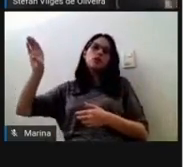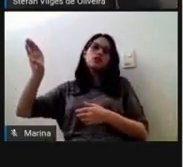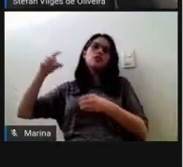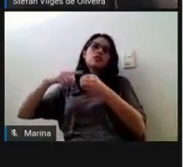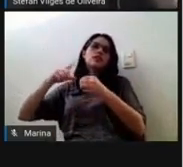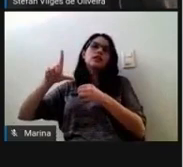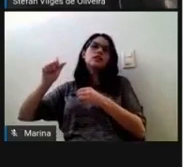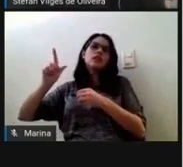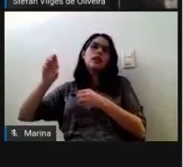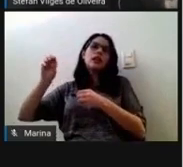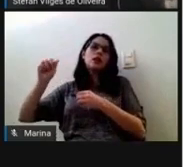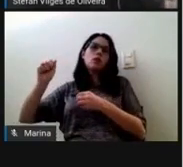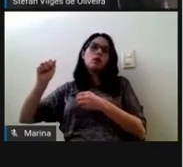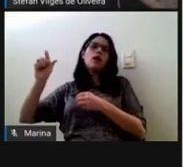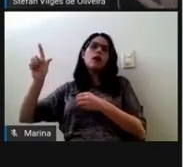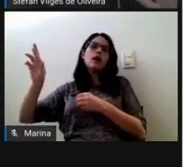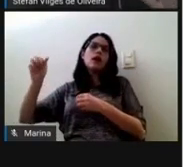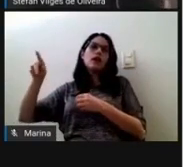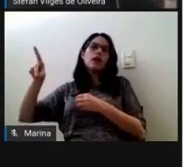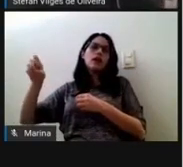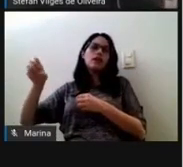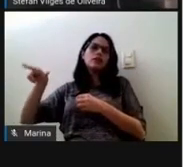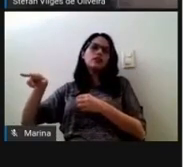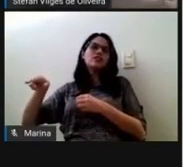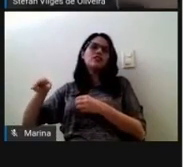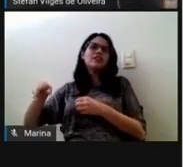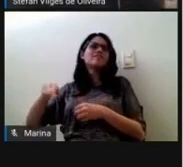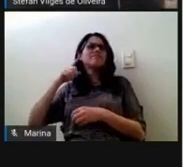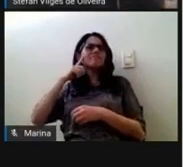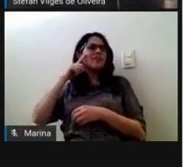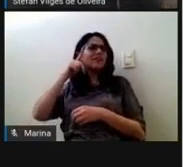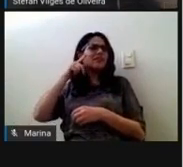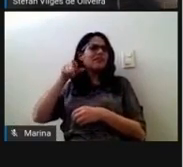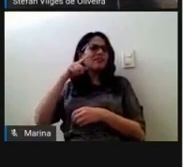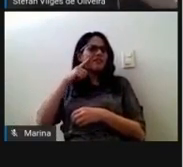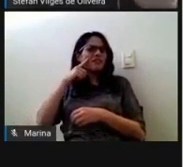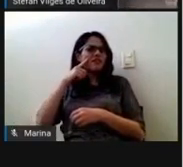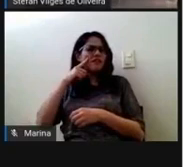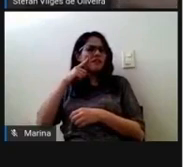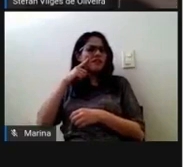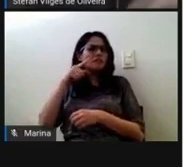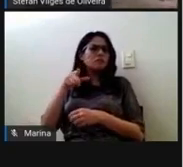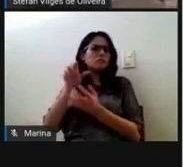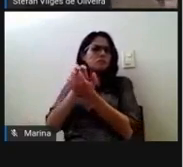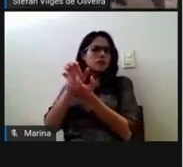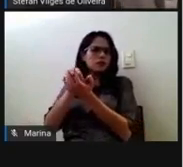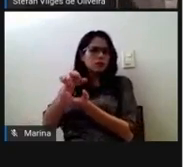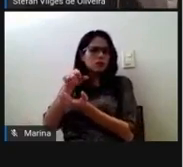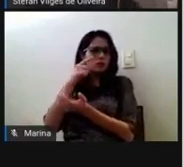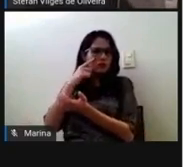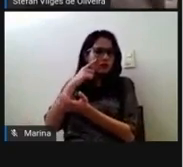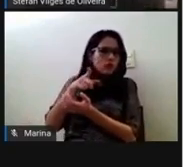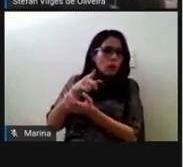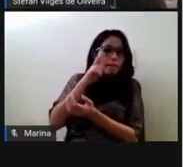no sertão de Pernambuco. Quem já teve a oportunidade de visitar essa região vai saber que os produtos alimentícios,